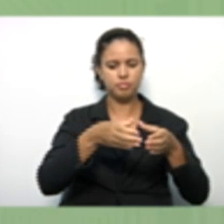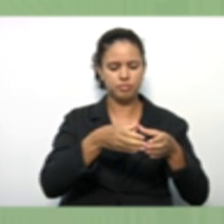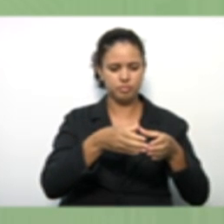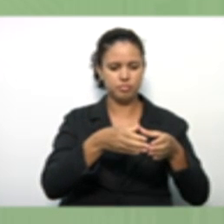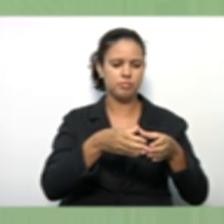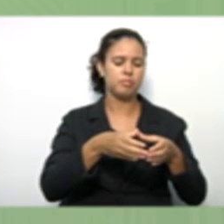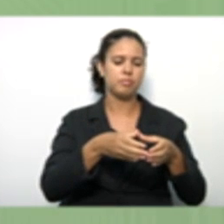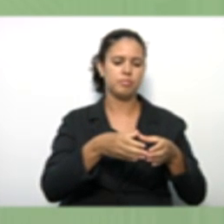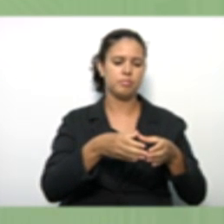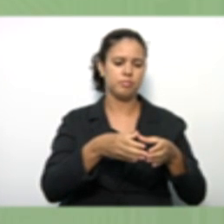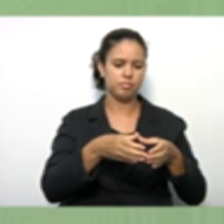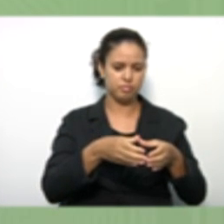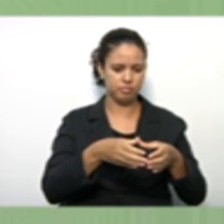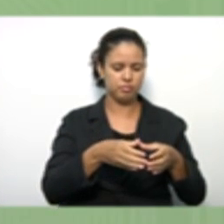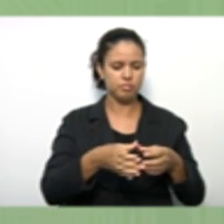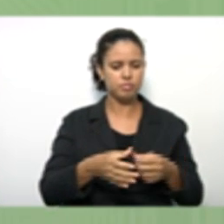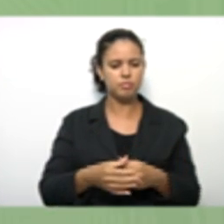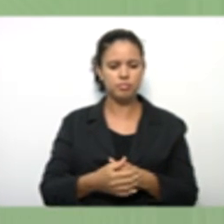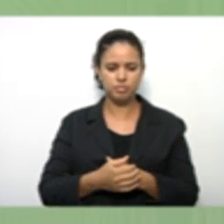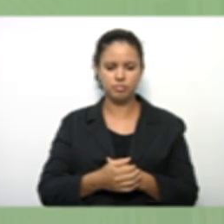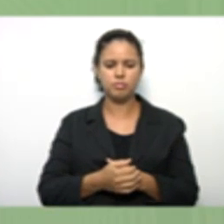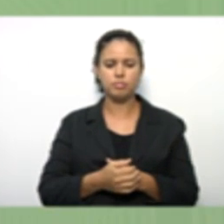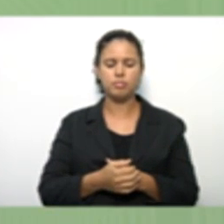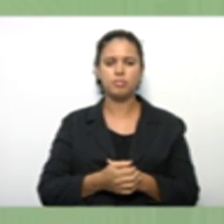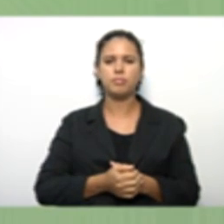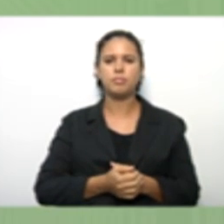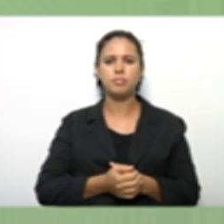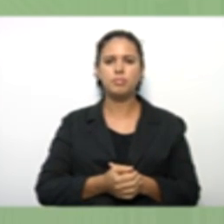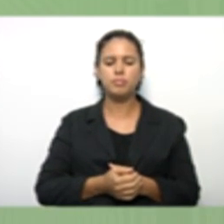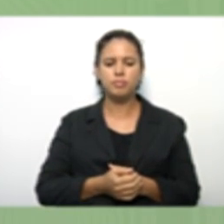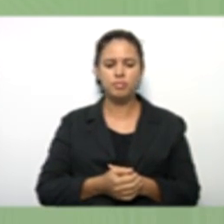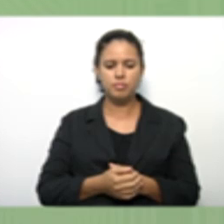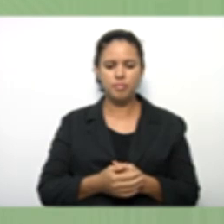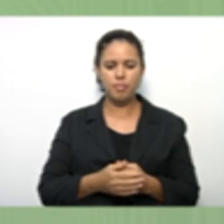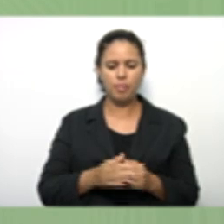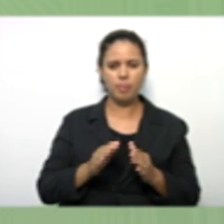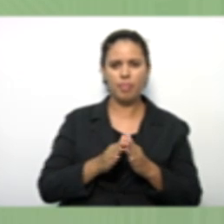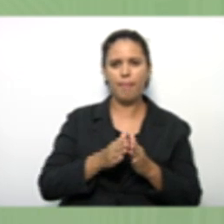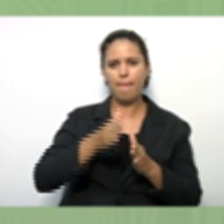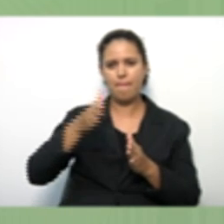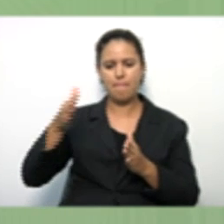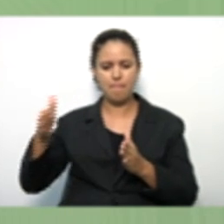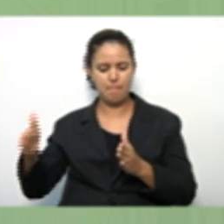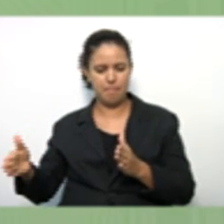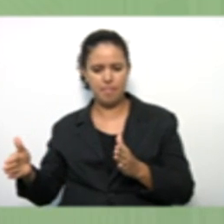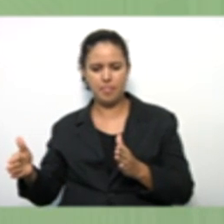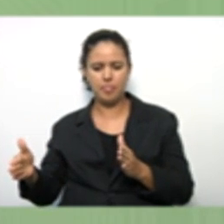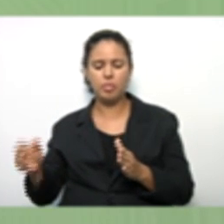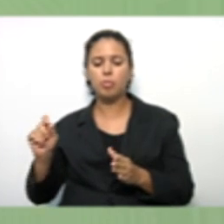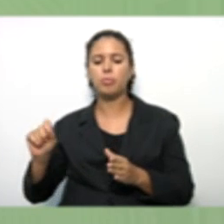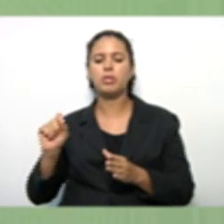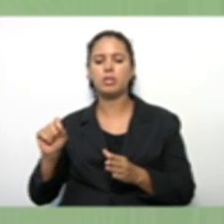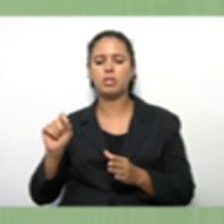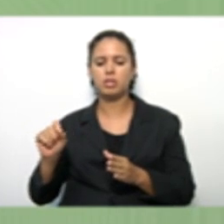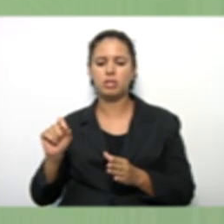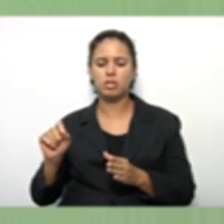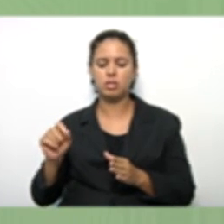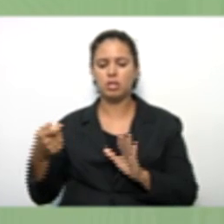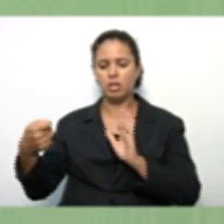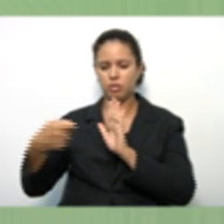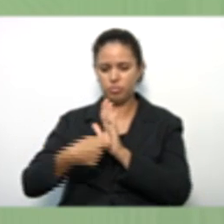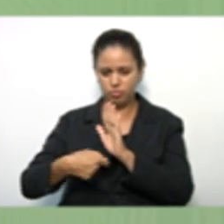agrupá-los. Então, aqui os bens e direitos. E desse outro lado, nós vamos